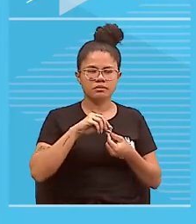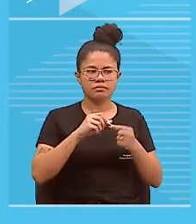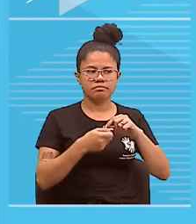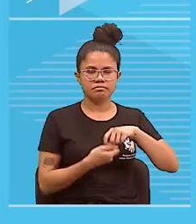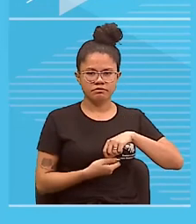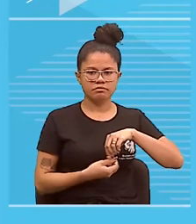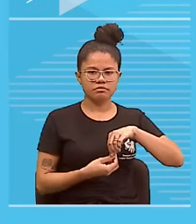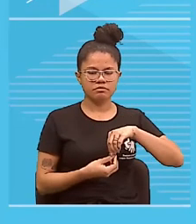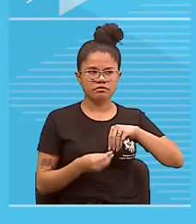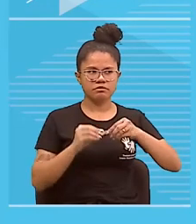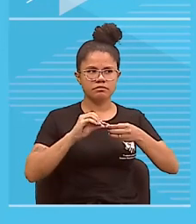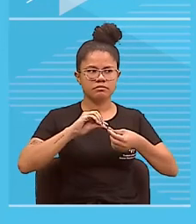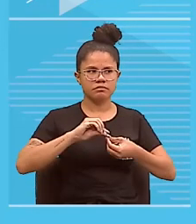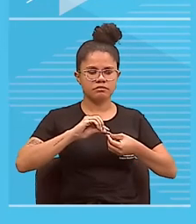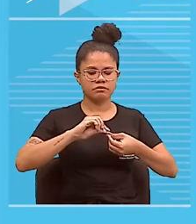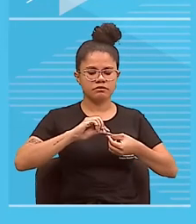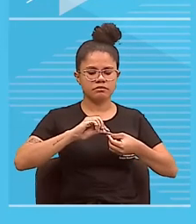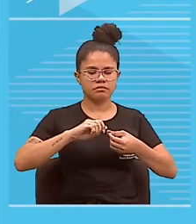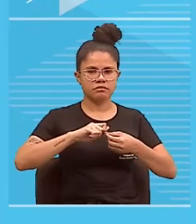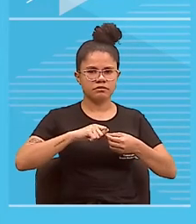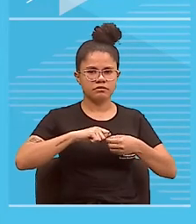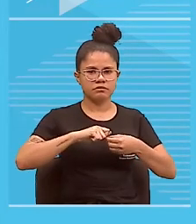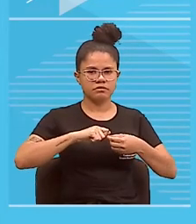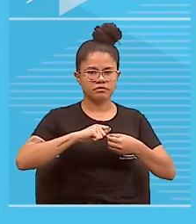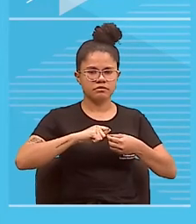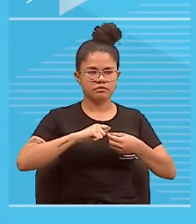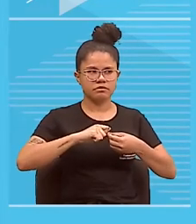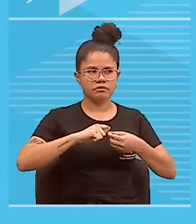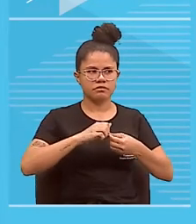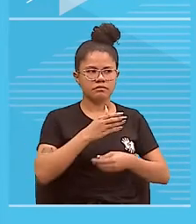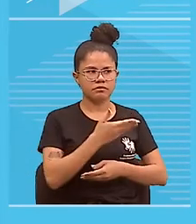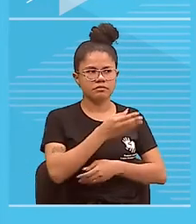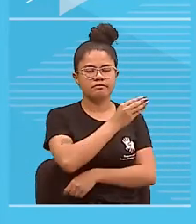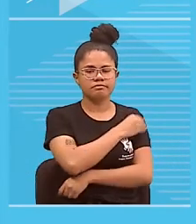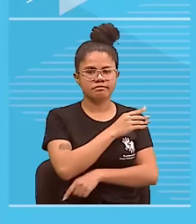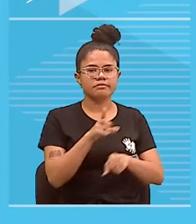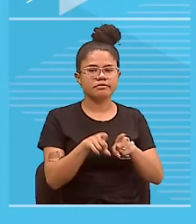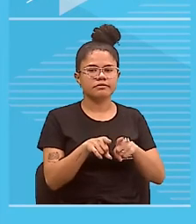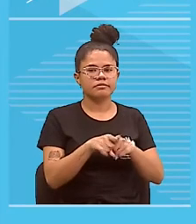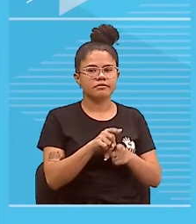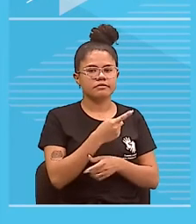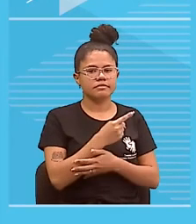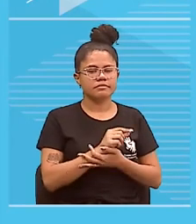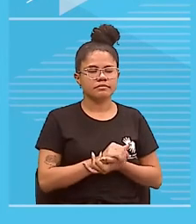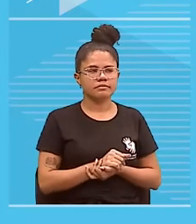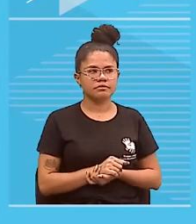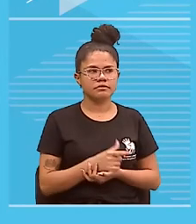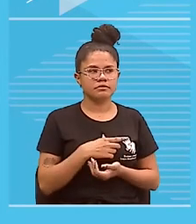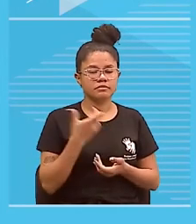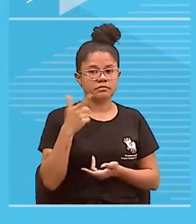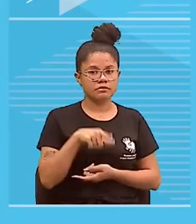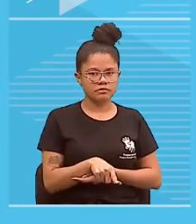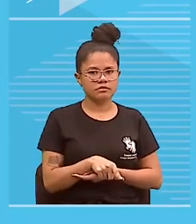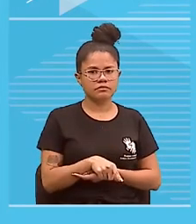é tão tudo que tiver aí amarelinho marcado como eu coloquei é algo só que a gente tem outra função